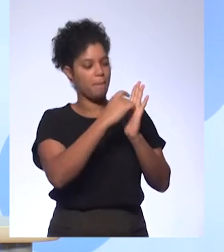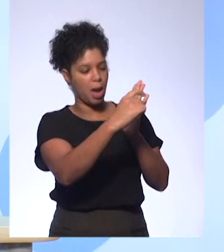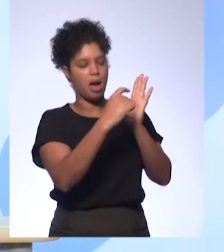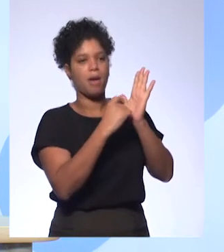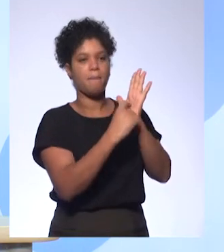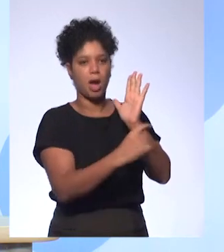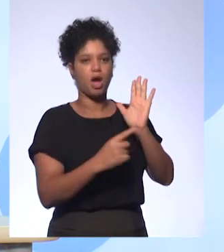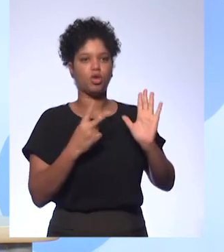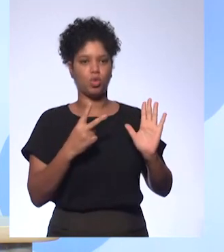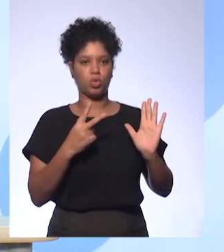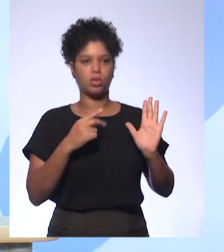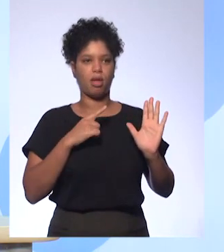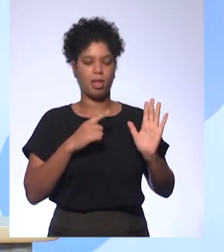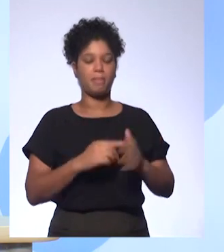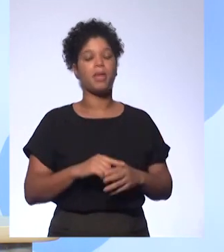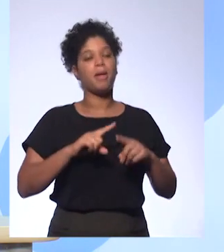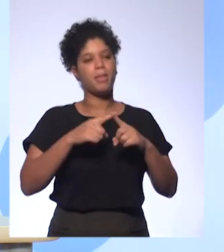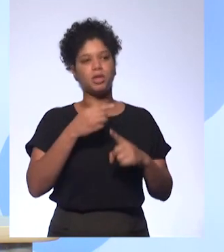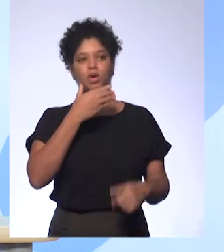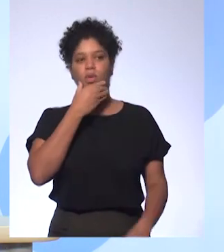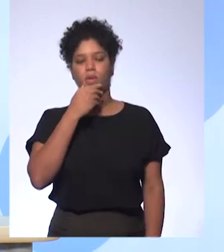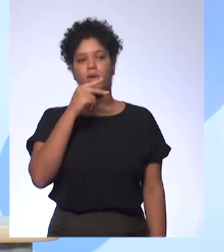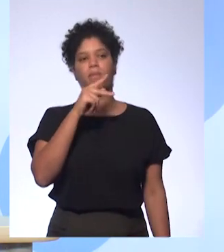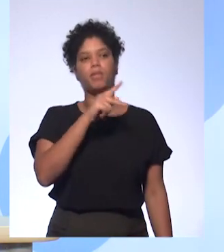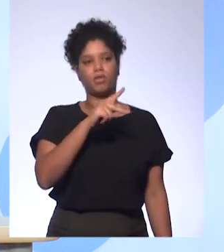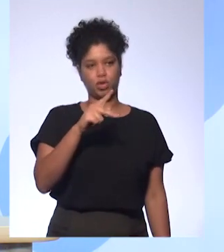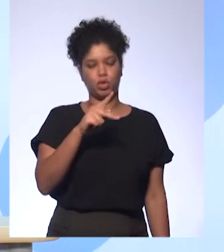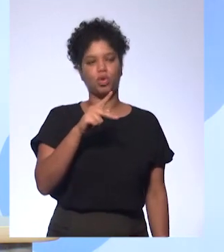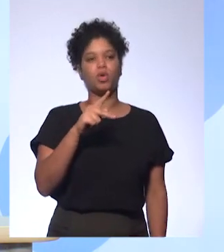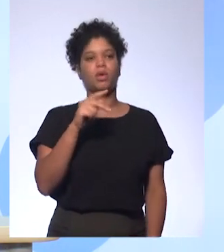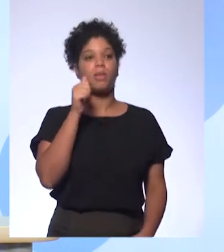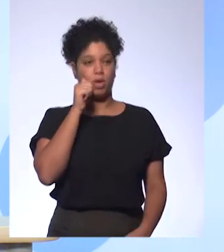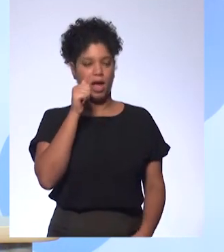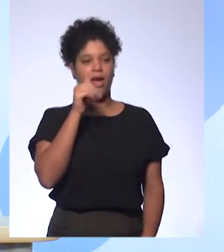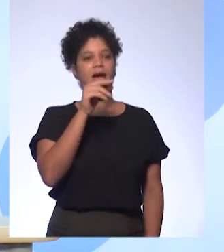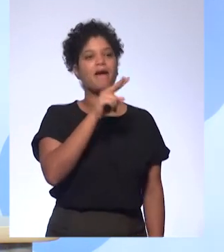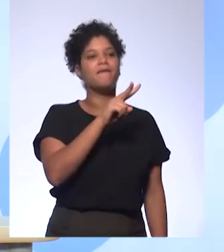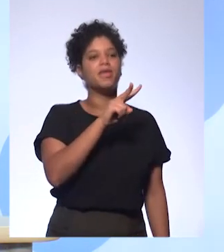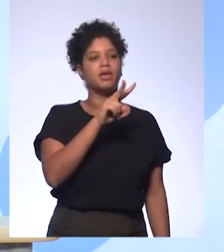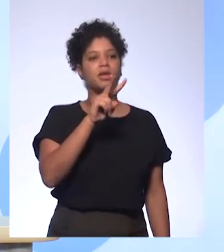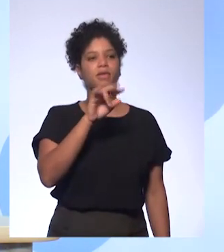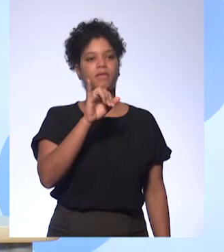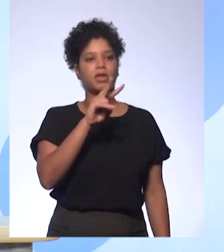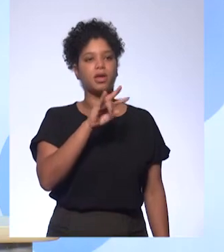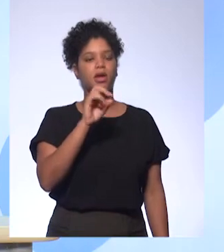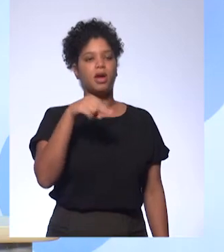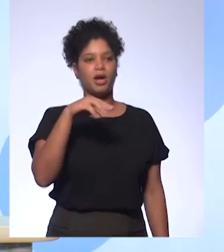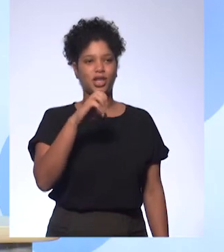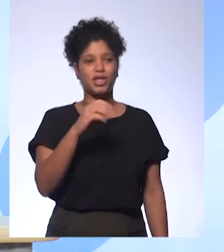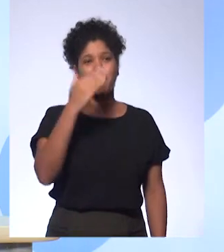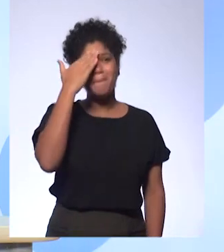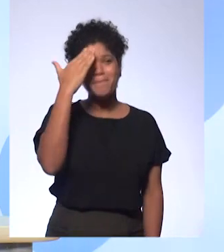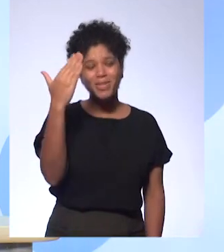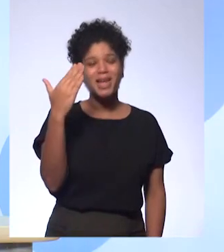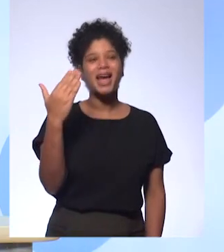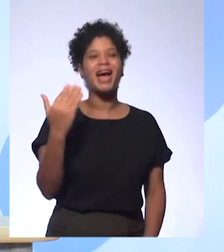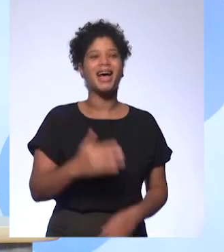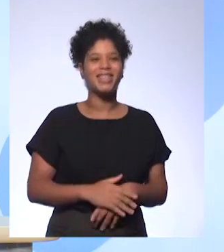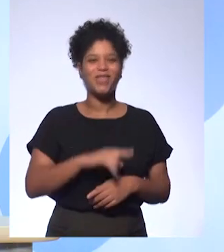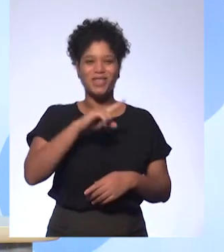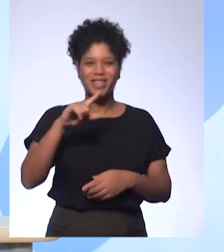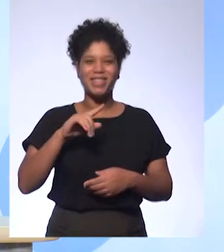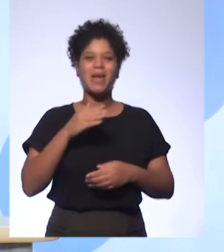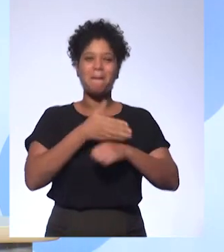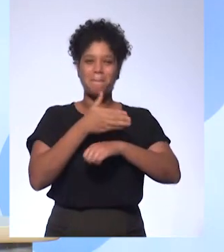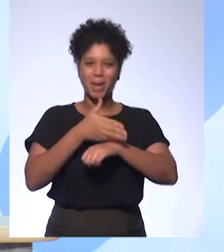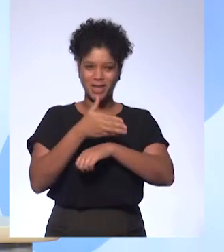tá? Mas o professor Fábio, a professora Viviane, ela colocou lá em cima 2, 3, 4, 3. Eu queria agradecer aos professores pela saudação, né,